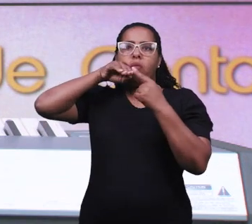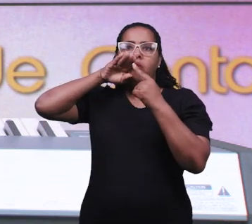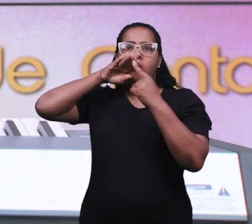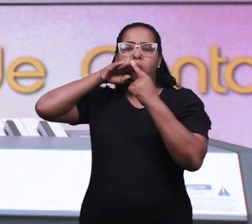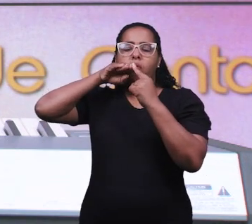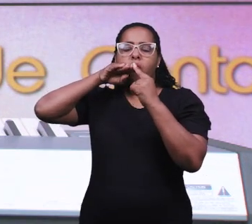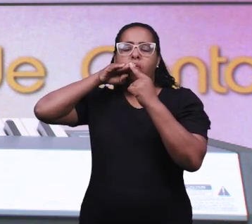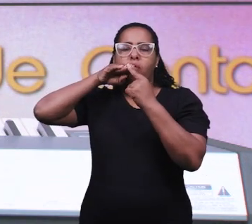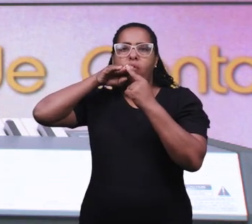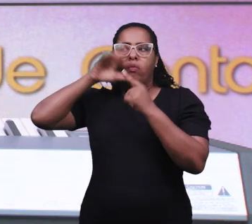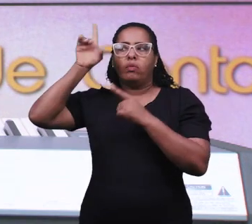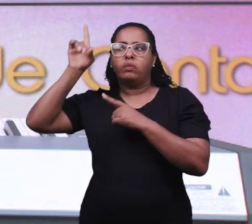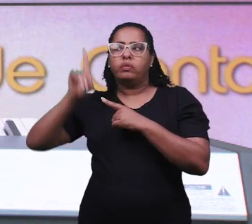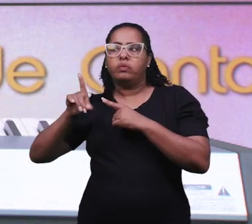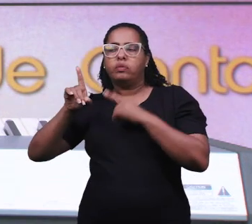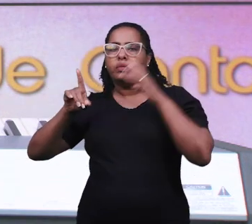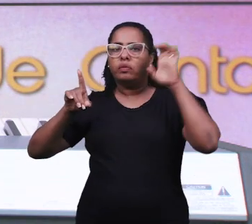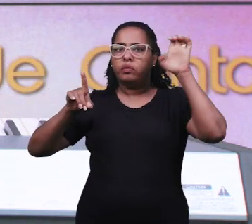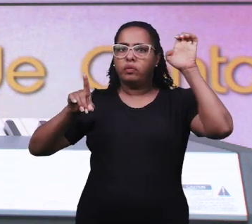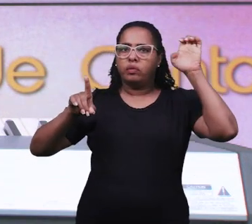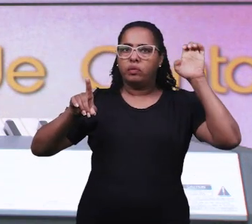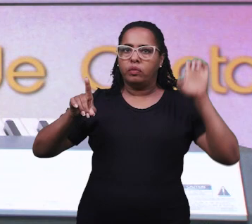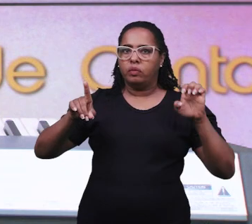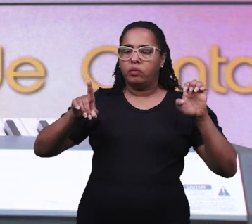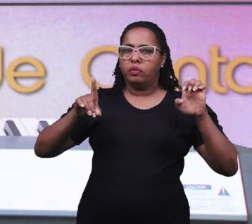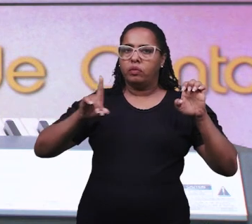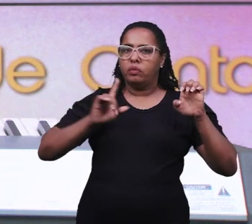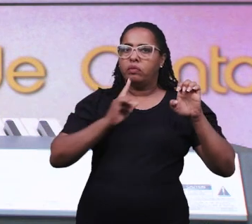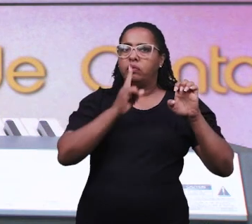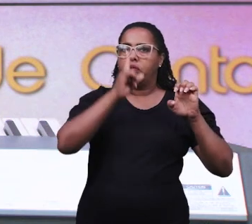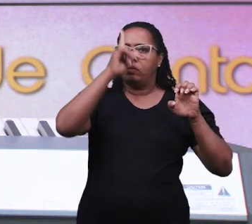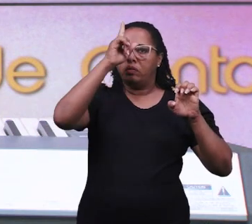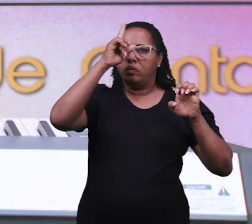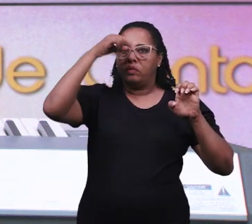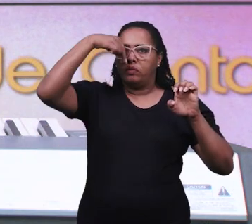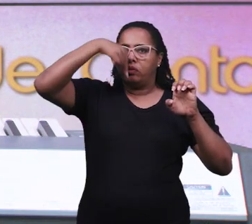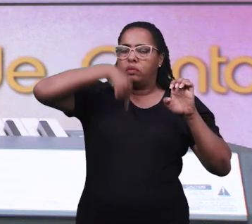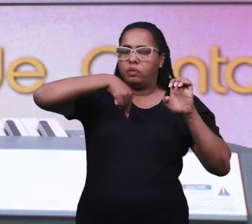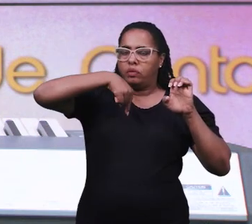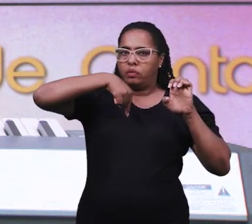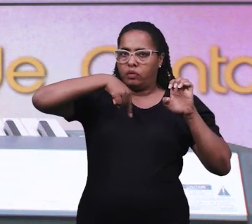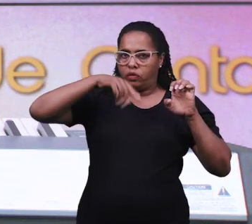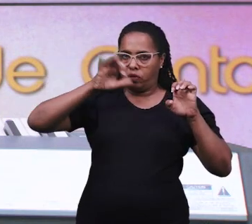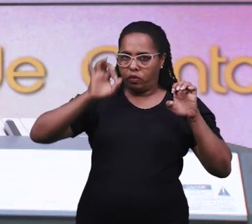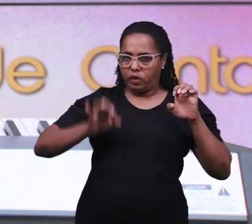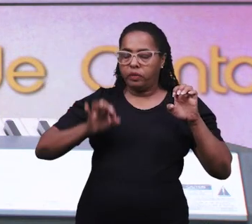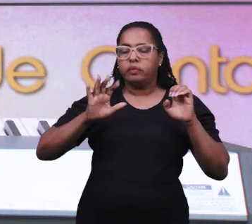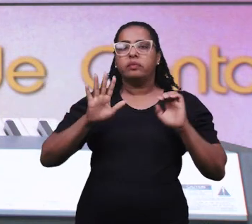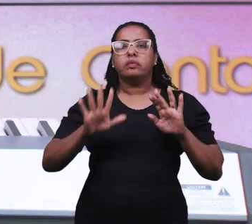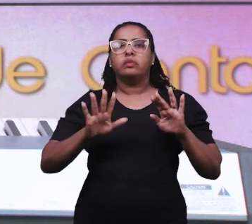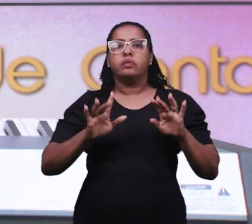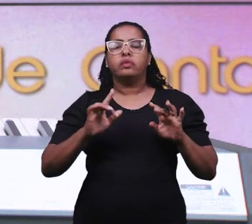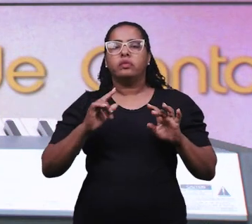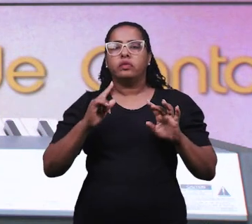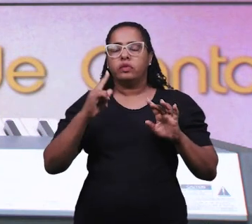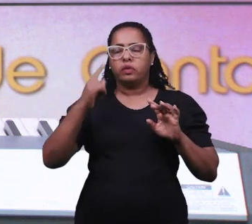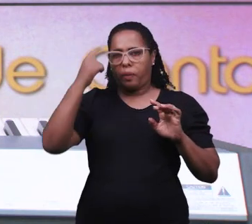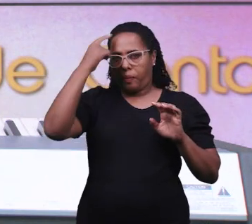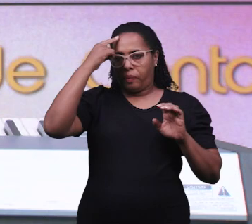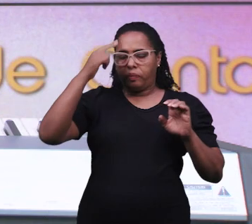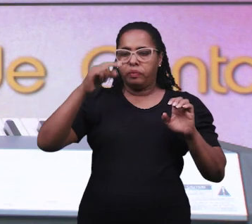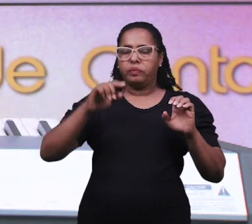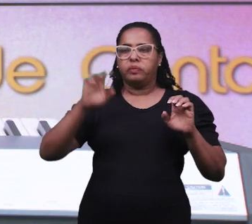direcionar para direita, esquerda, em cima e embaixo. Então, pensou nessas